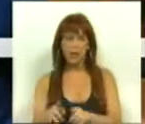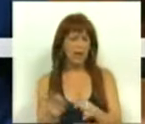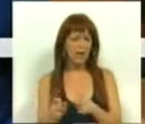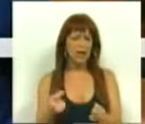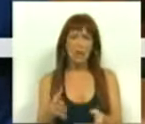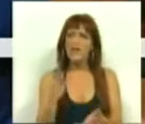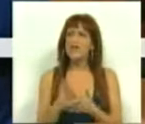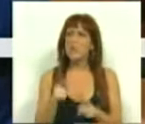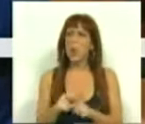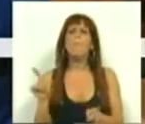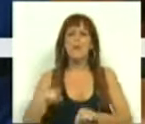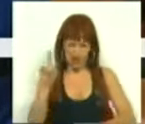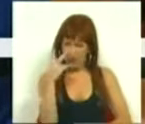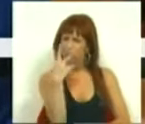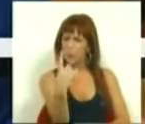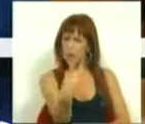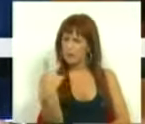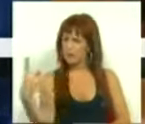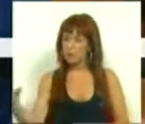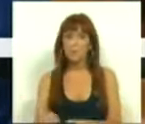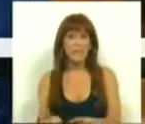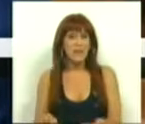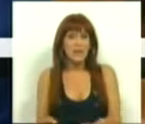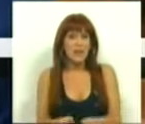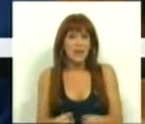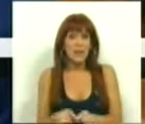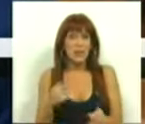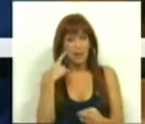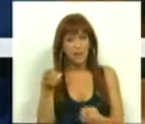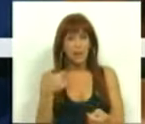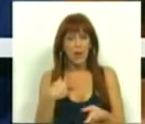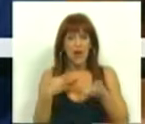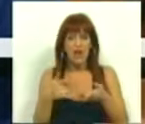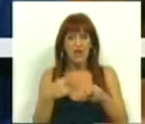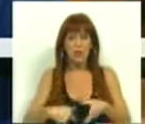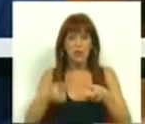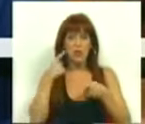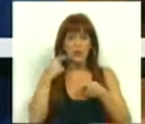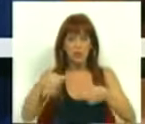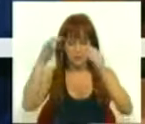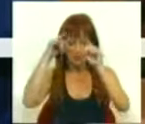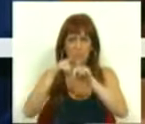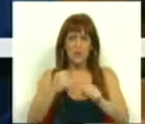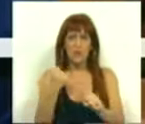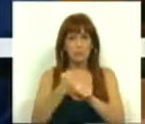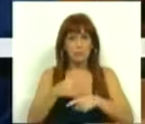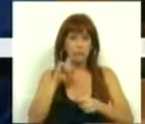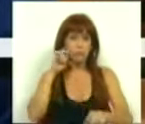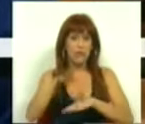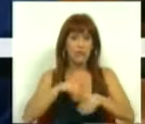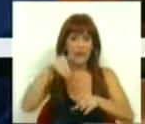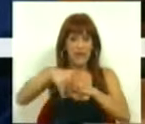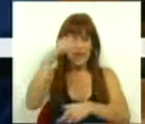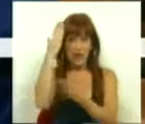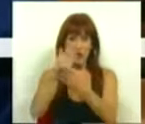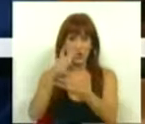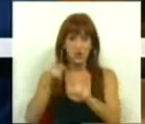caráter não apenas, mas sobretudo individual. Bem como ajudar a conhecer e a aprender é a missão regulada e profissionalmente exercida na